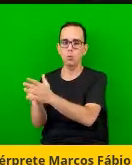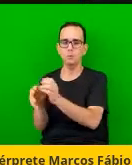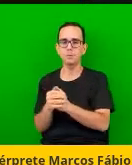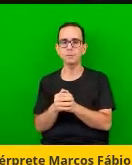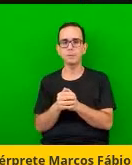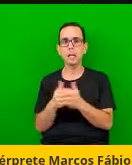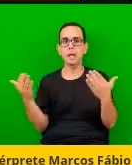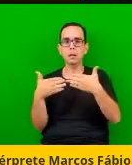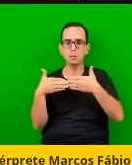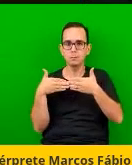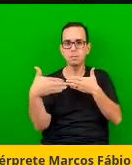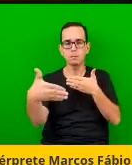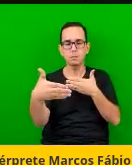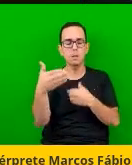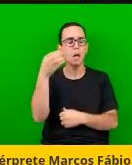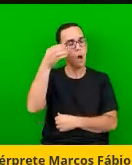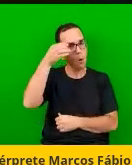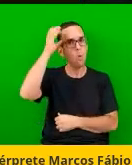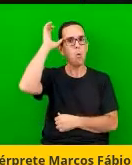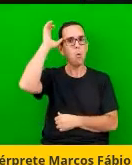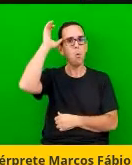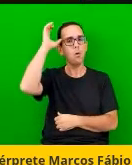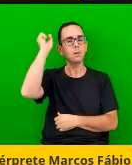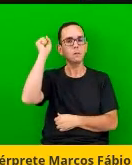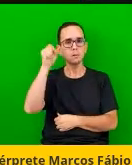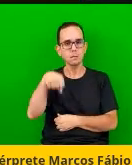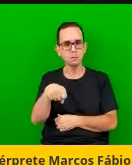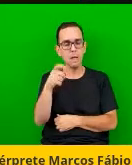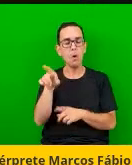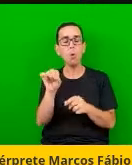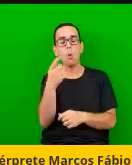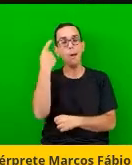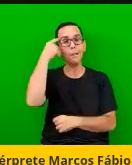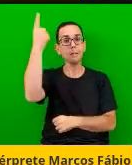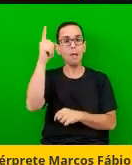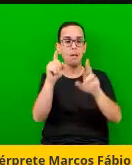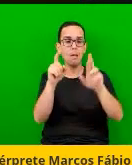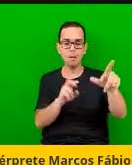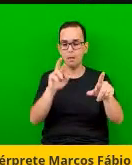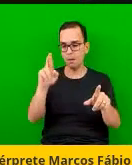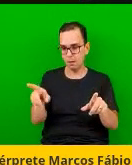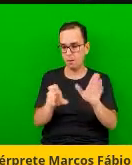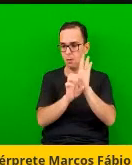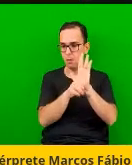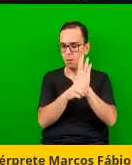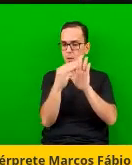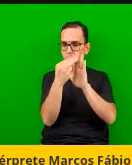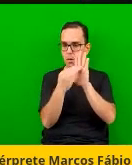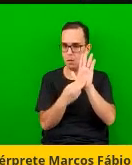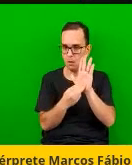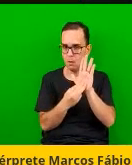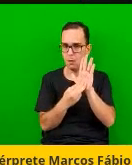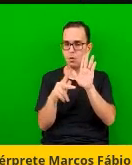a consciência, não completa, mas pelo menos a ideia dessas distinções conceituais e metodológicas entre geografia e